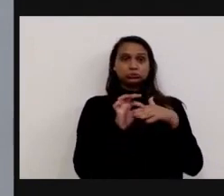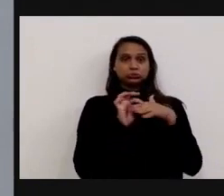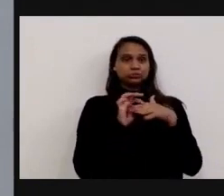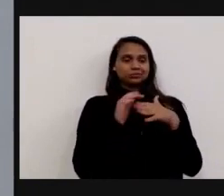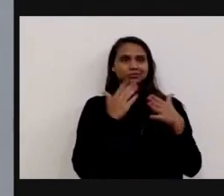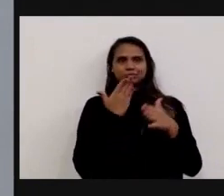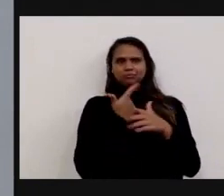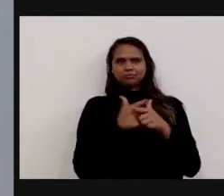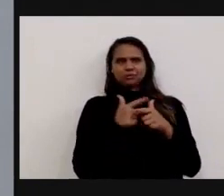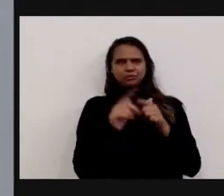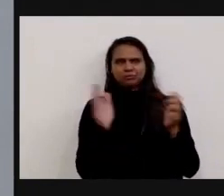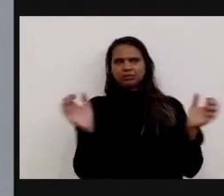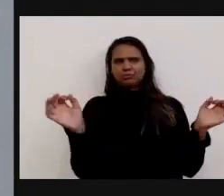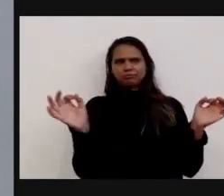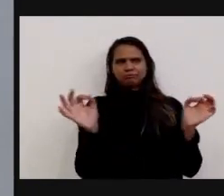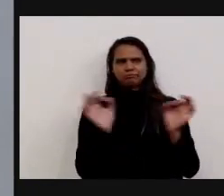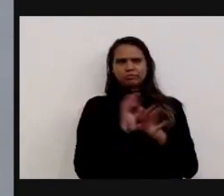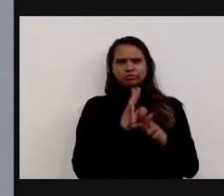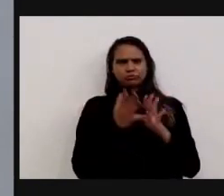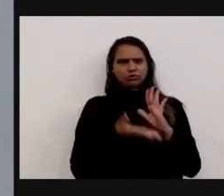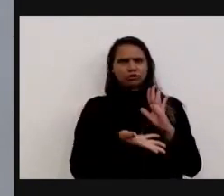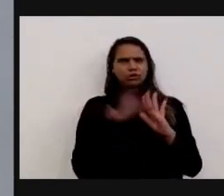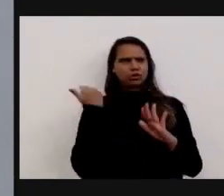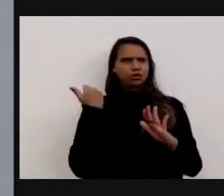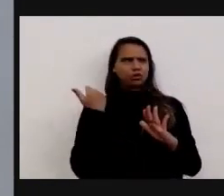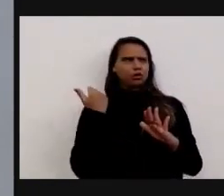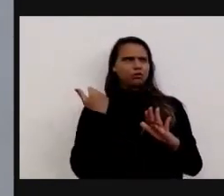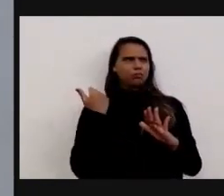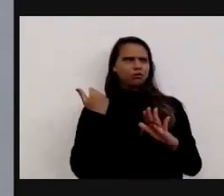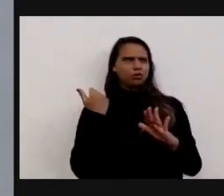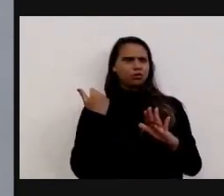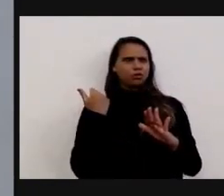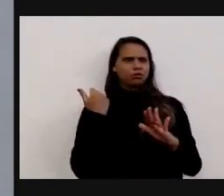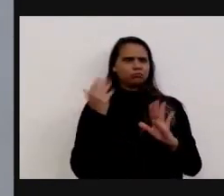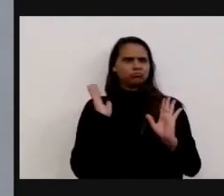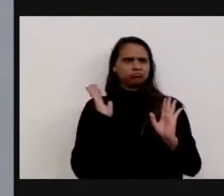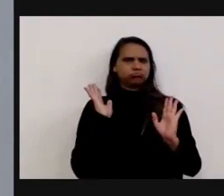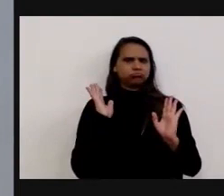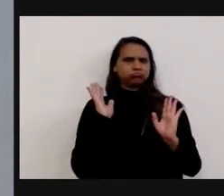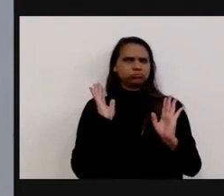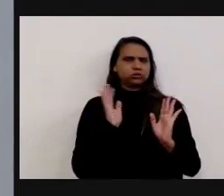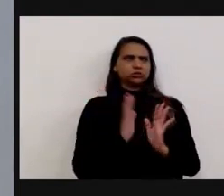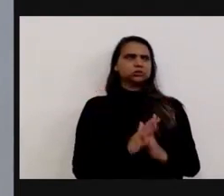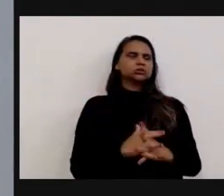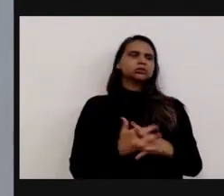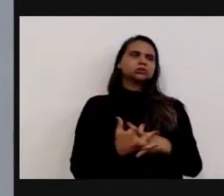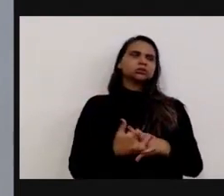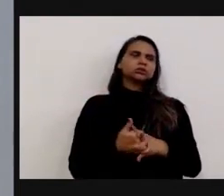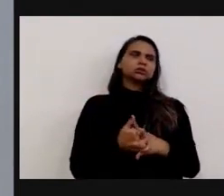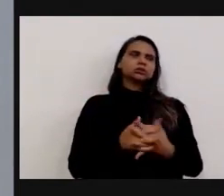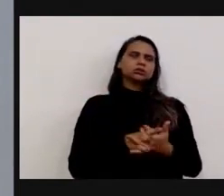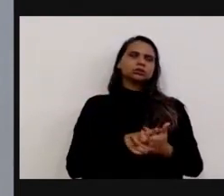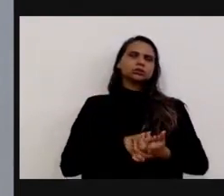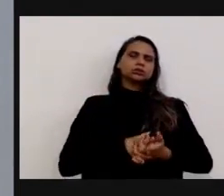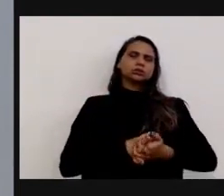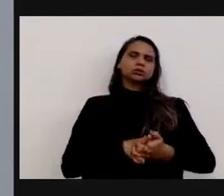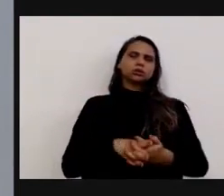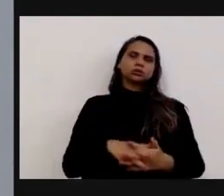problema porque a liderança já saiu porque existe uma um tornover gigantesco de lideranças né então